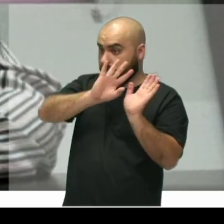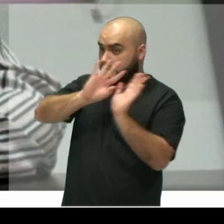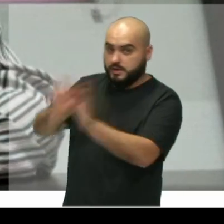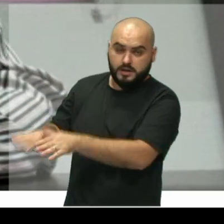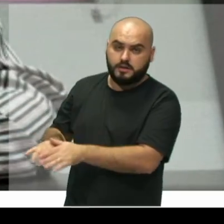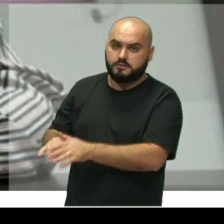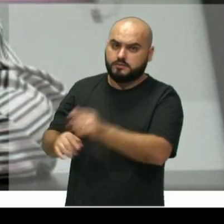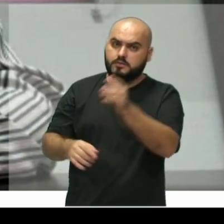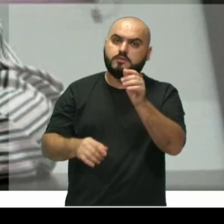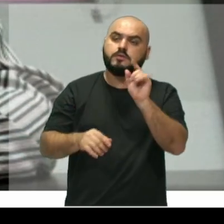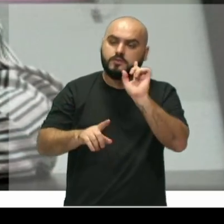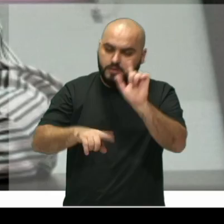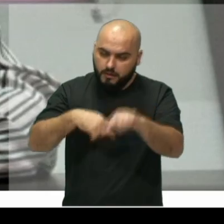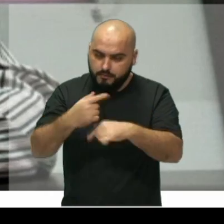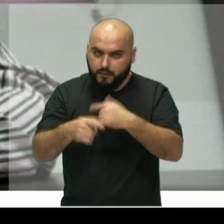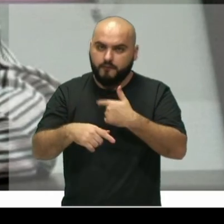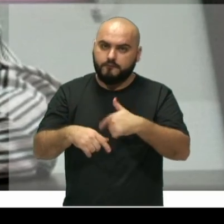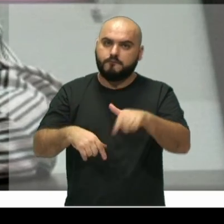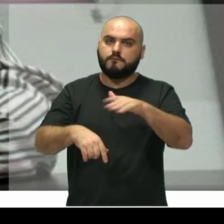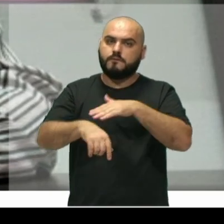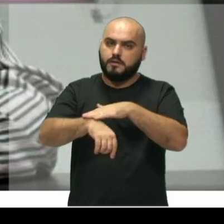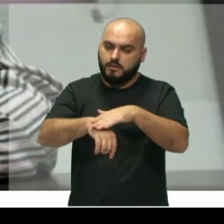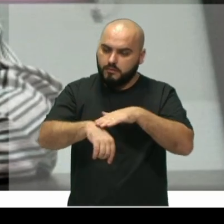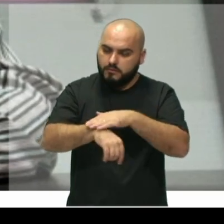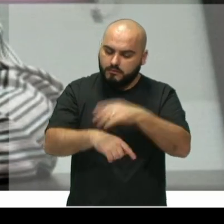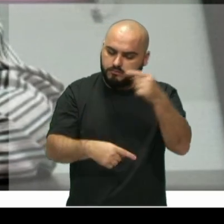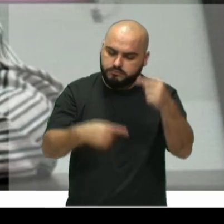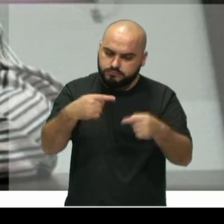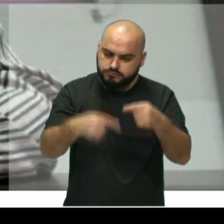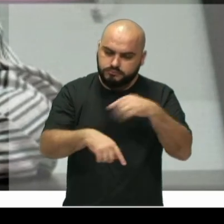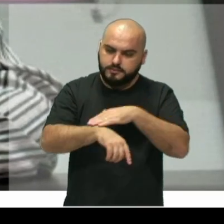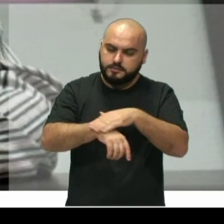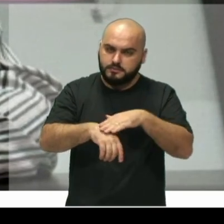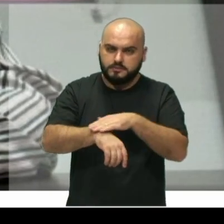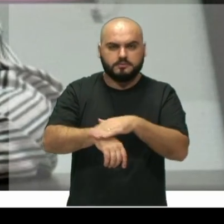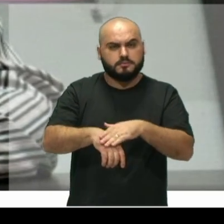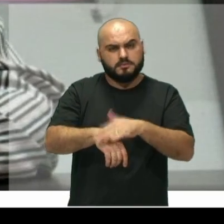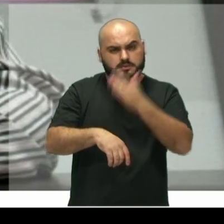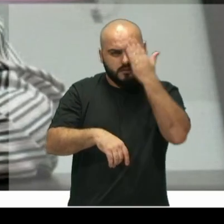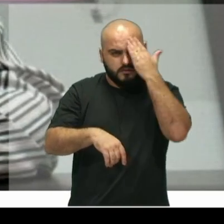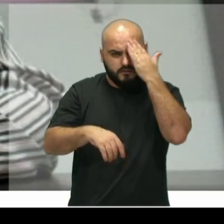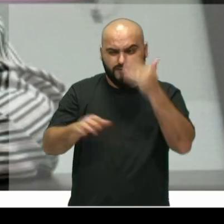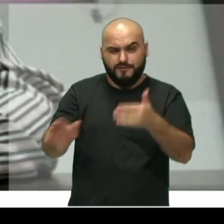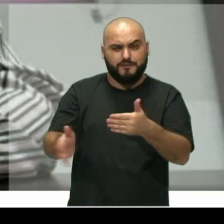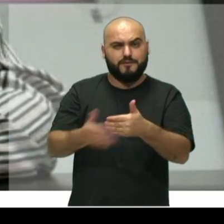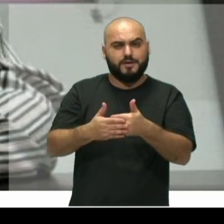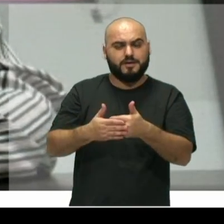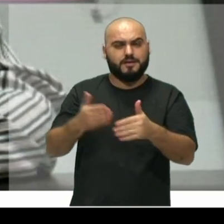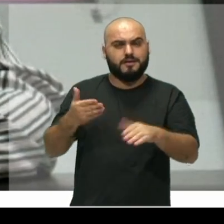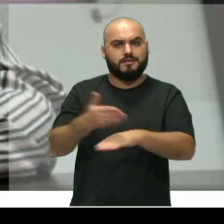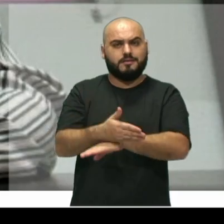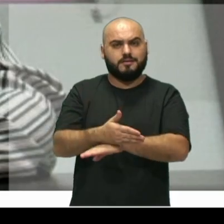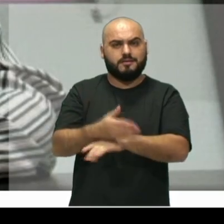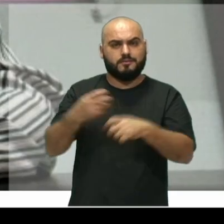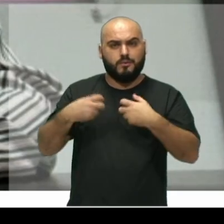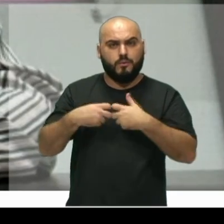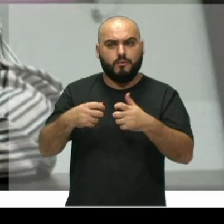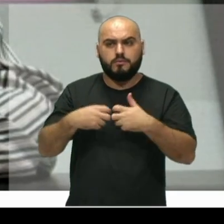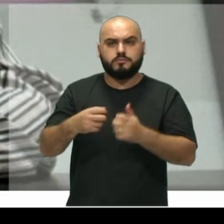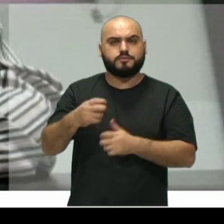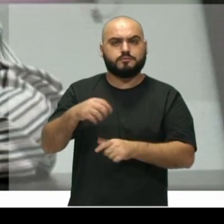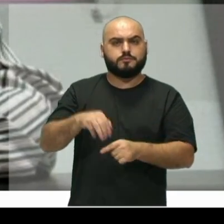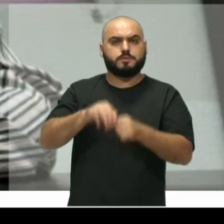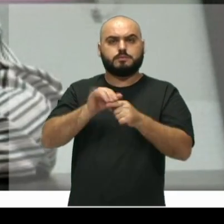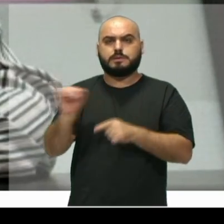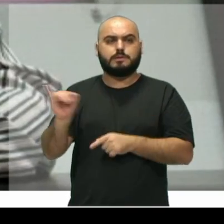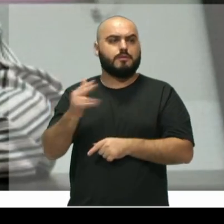outra questão, que ainda eu não tenho conhecimento, mas sem jamais fechar o acesso ao transporte público municipal da